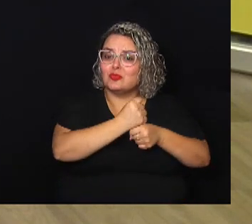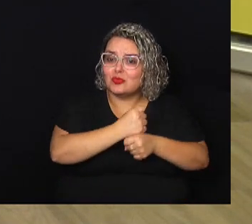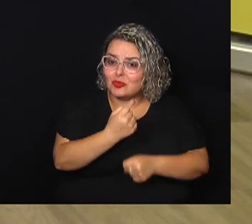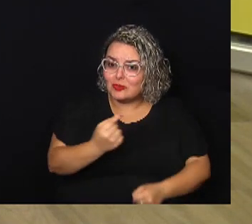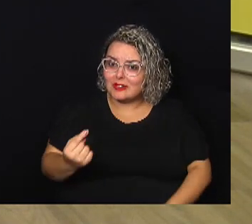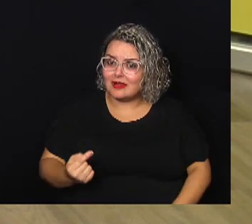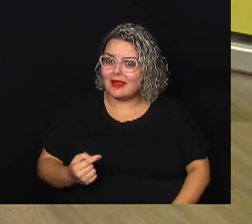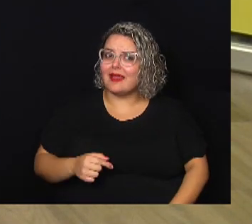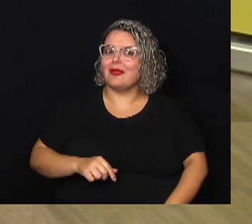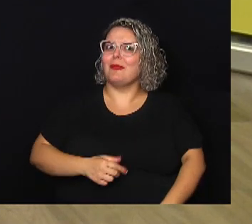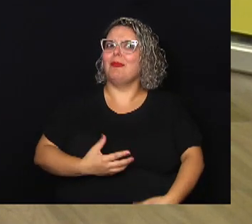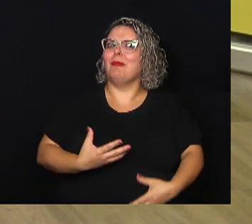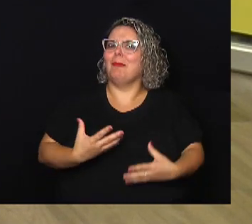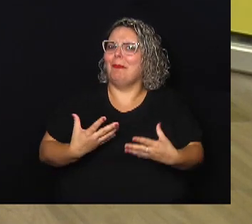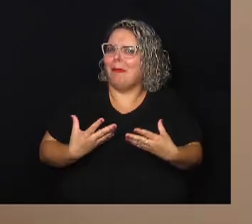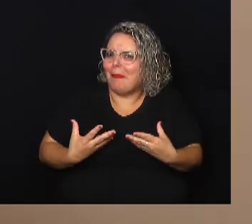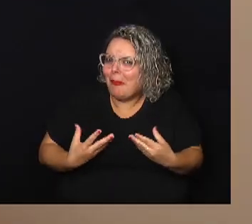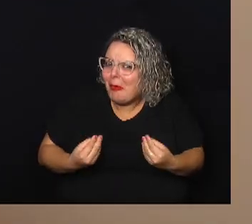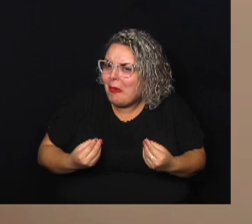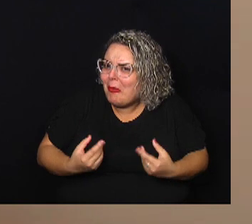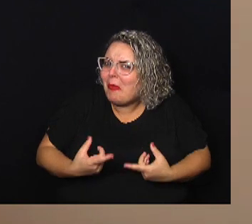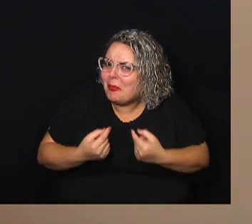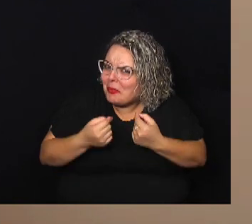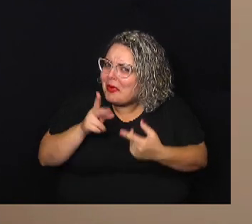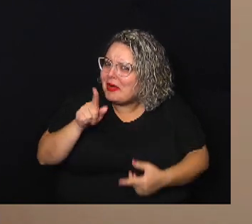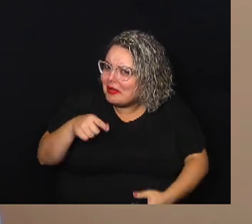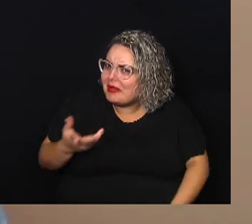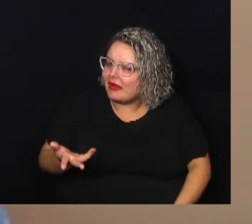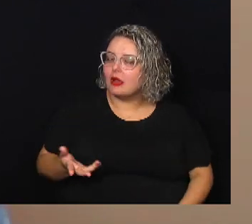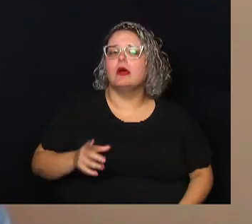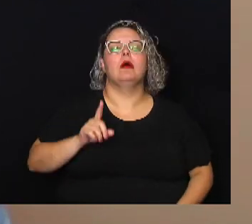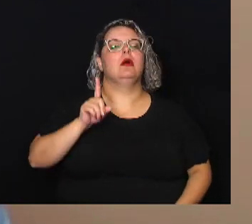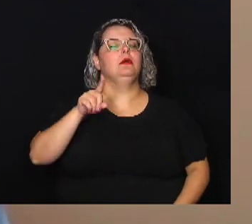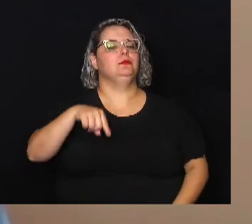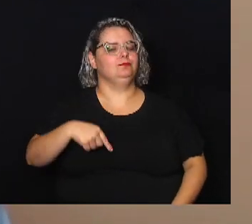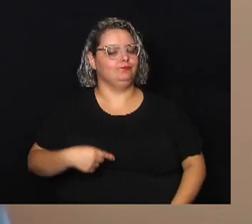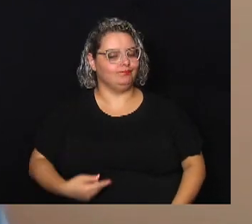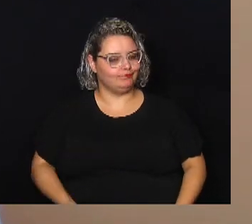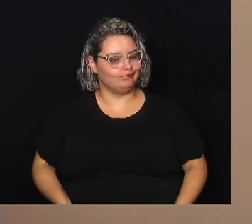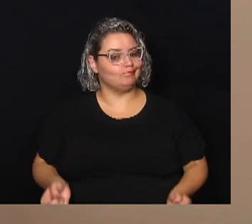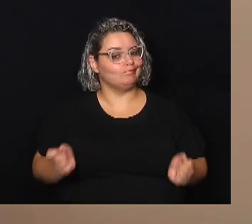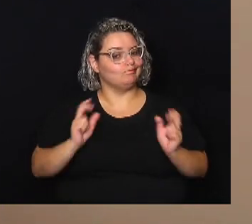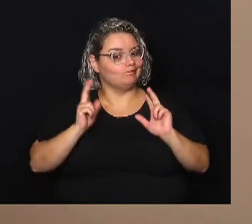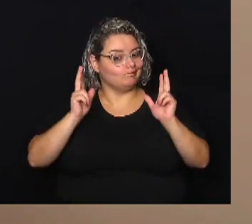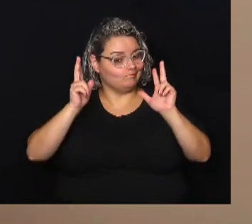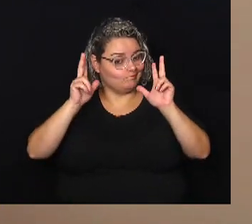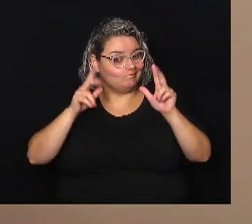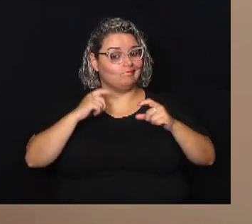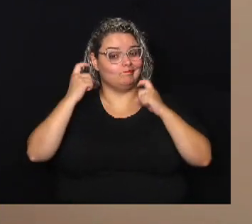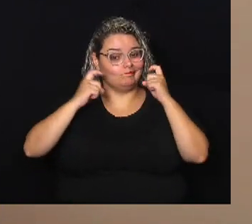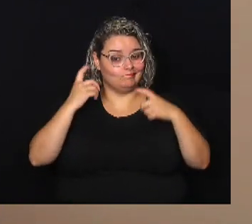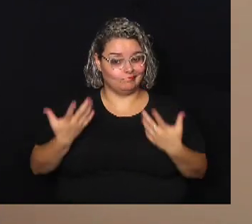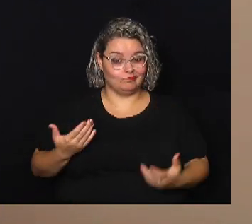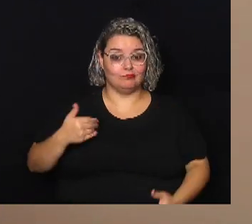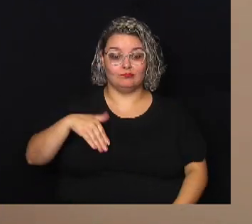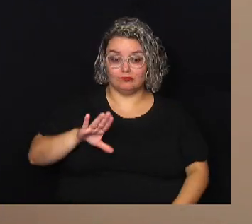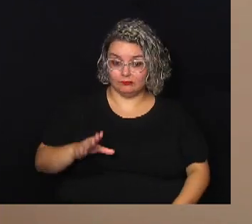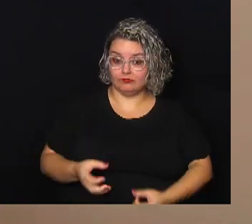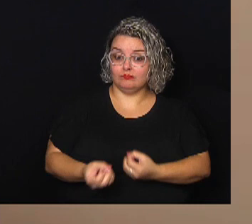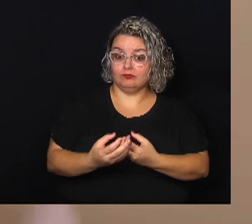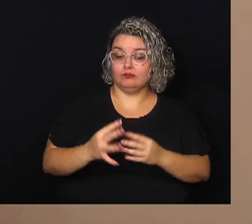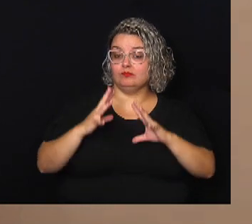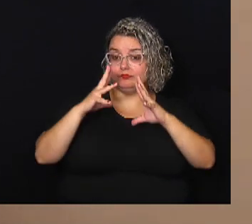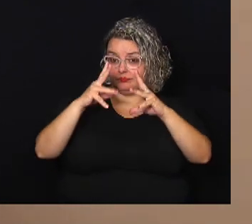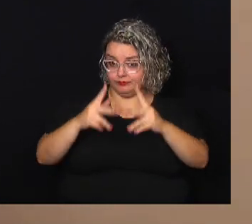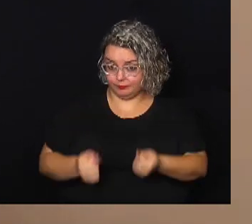é? É verdade, esse é um dado extremamente alarmante e mais do que o dado absoluto, que